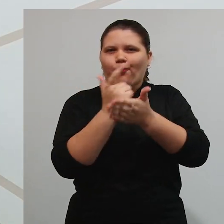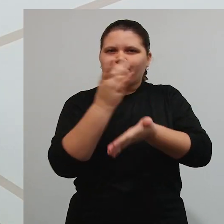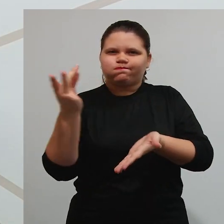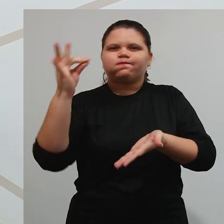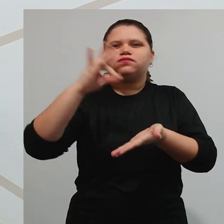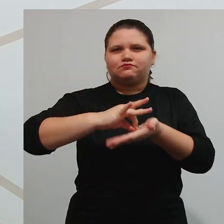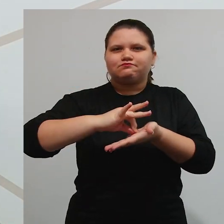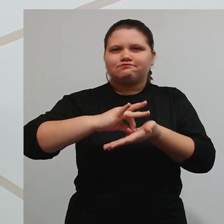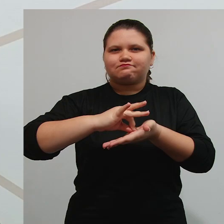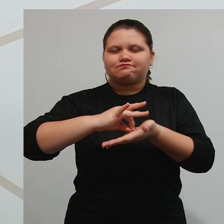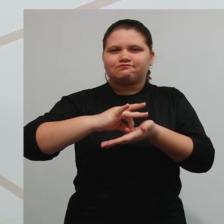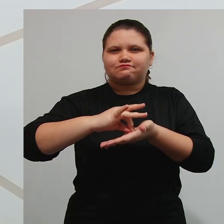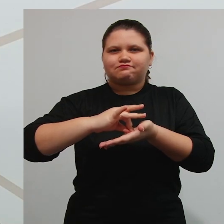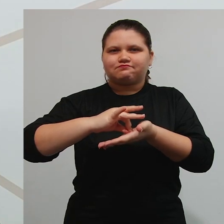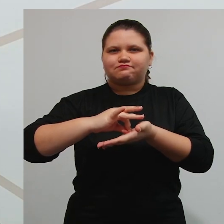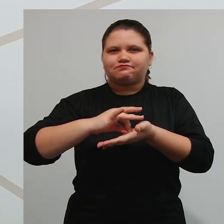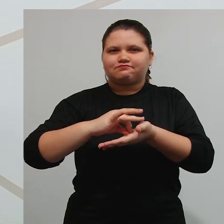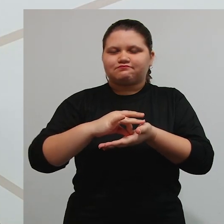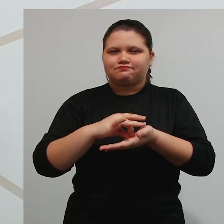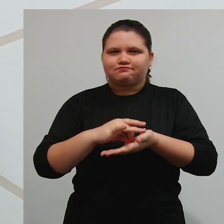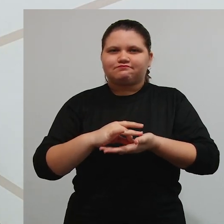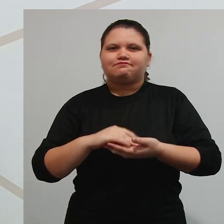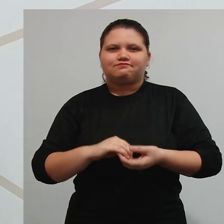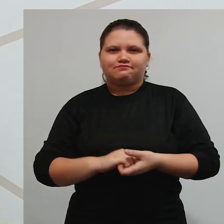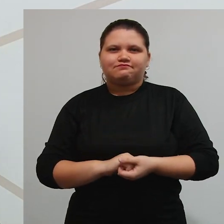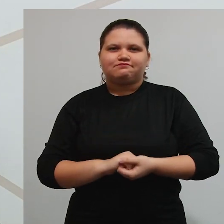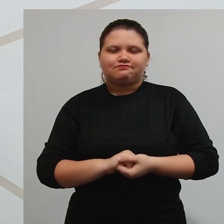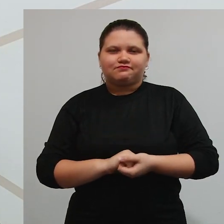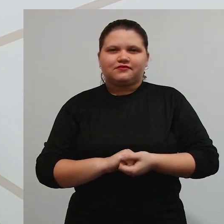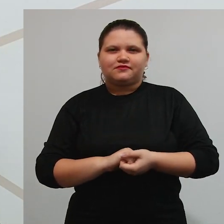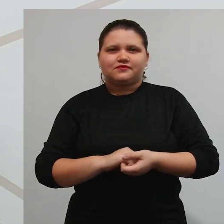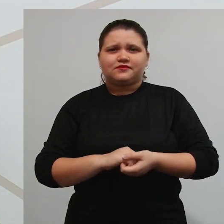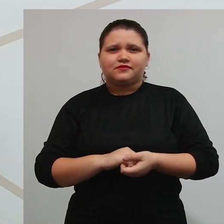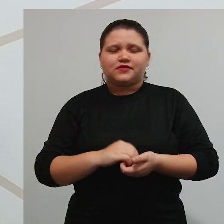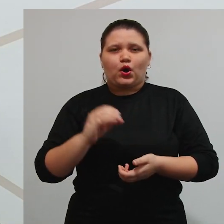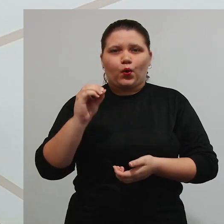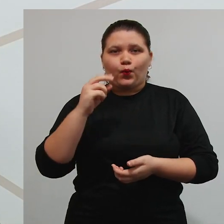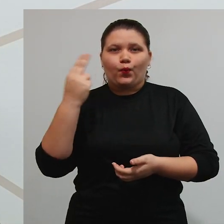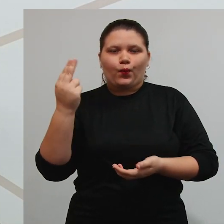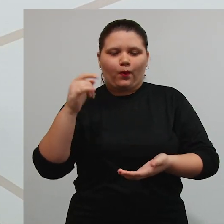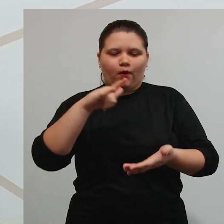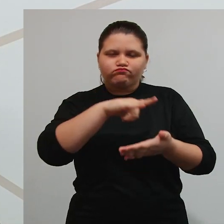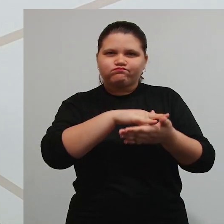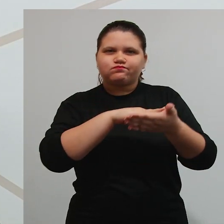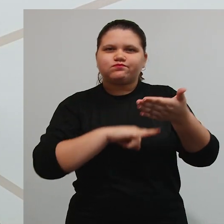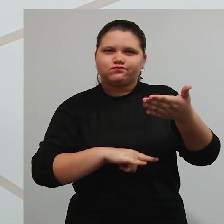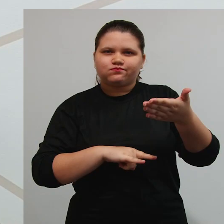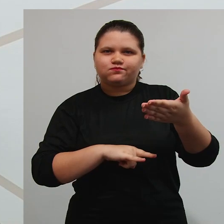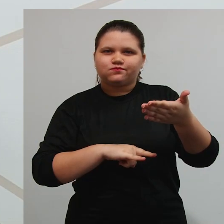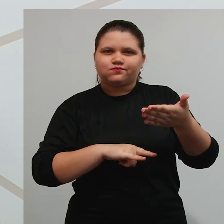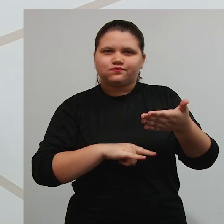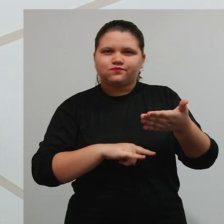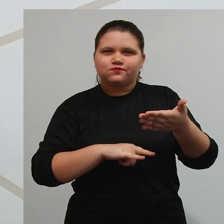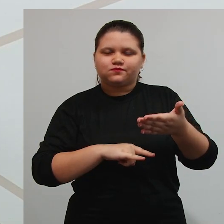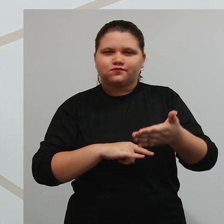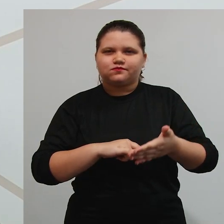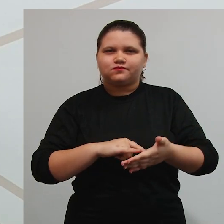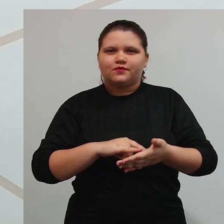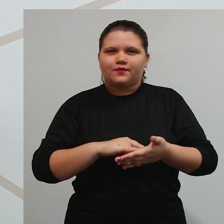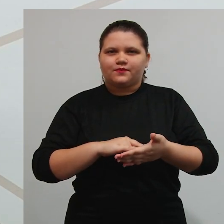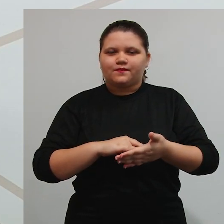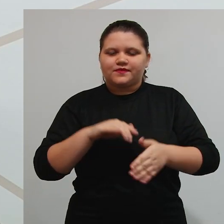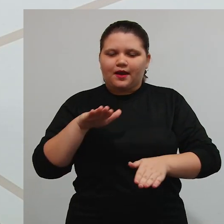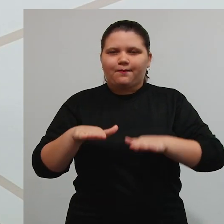inúmeras publicações, mas digamos que você não encontra. Ou, né, um documento, por exemplo, do processo